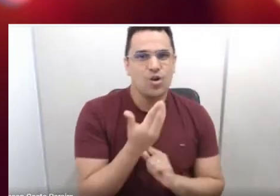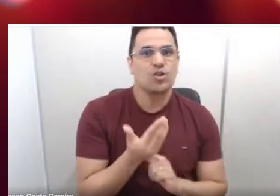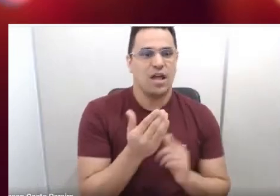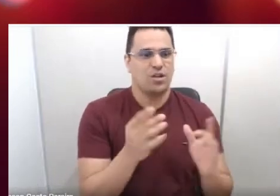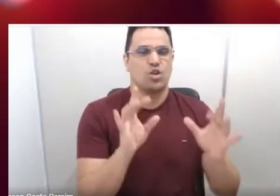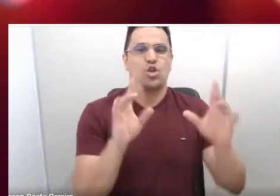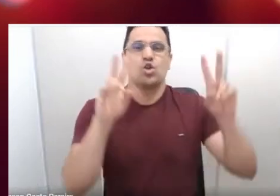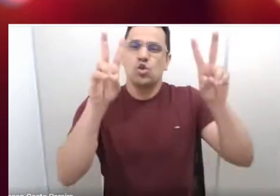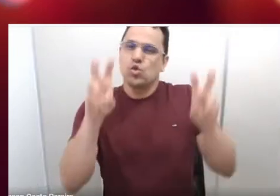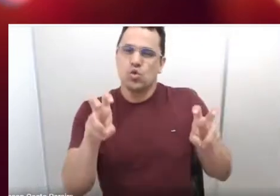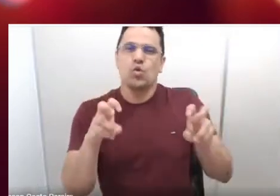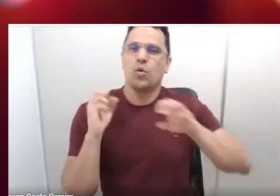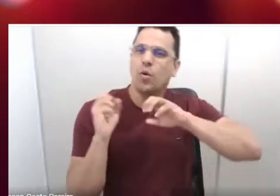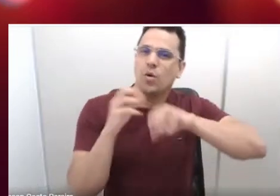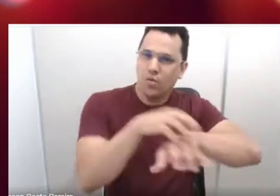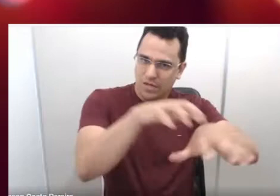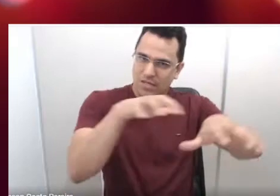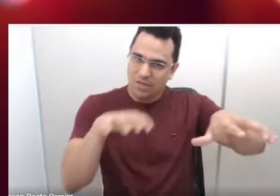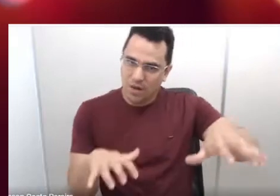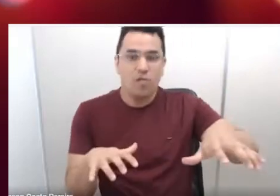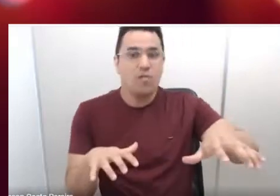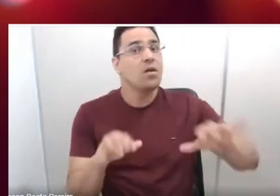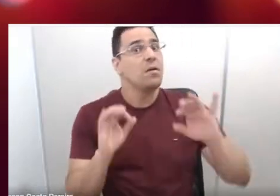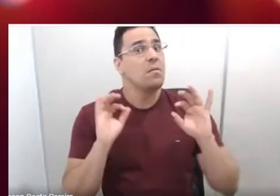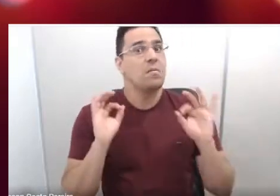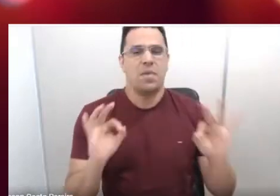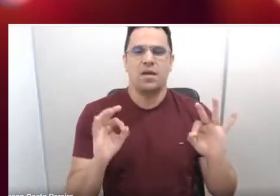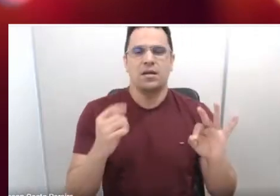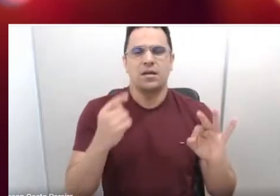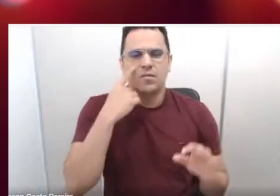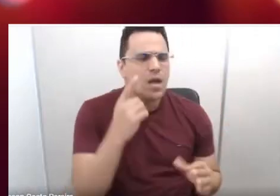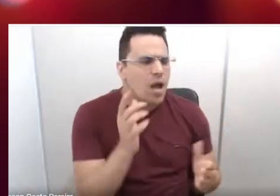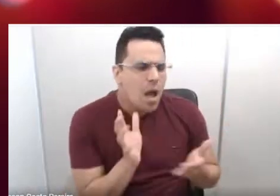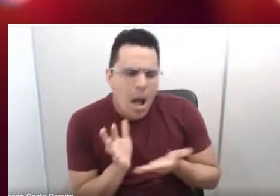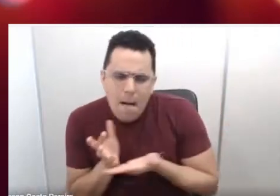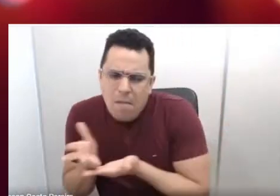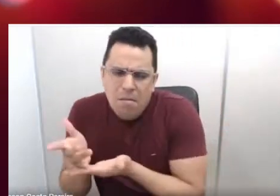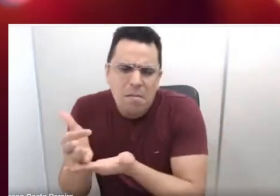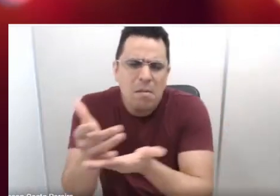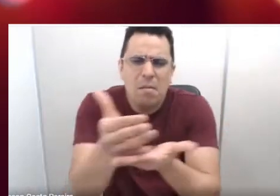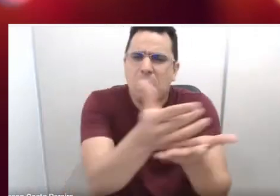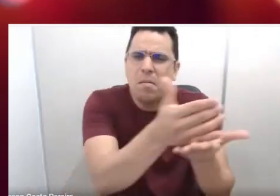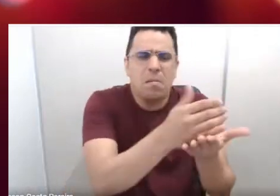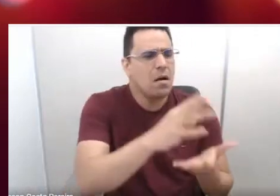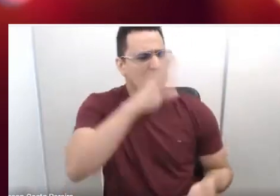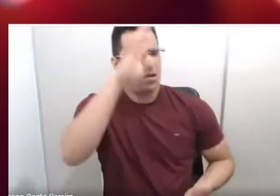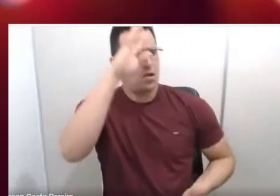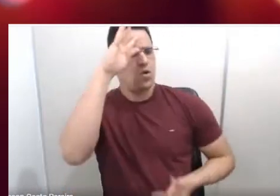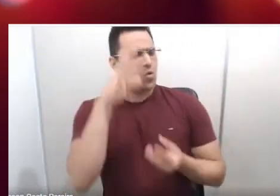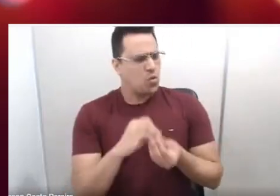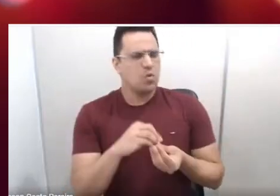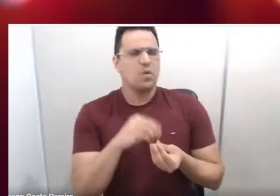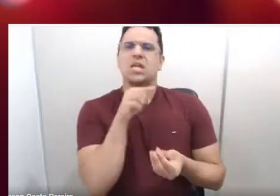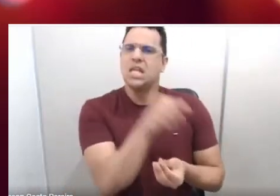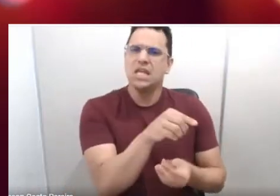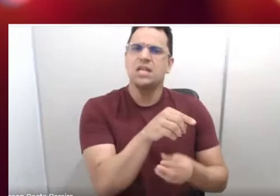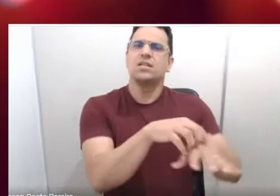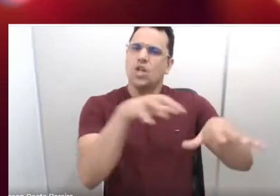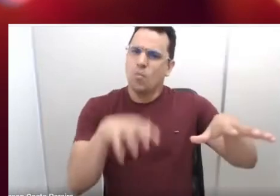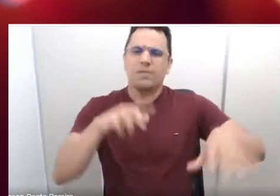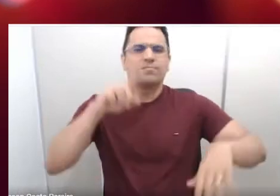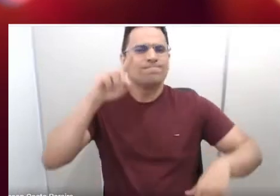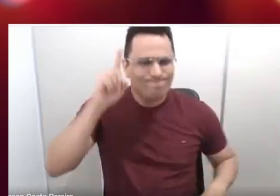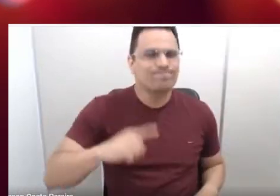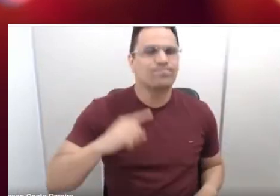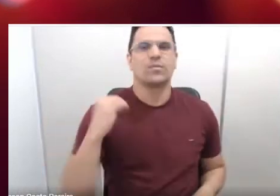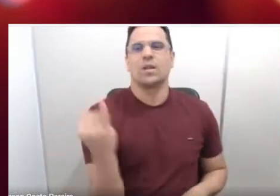desempenho positivo. Então, eu considero o resultado final desse ensino remoto como importante, né? E para